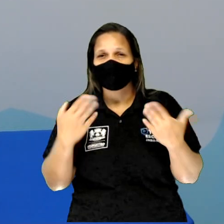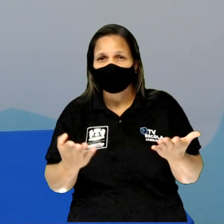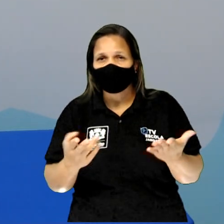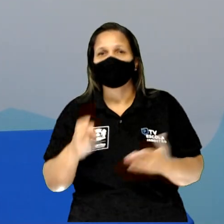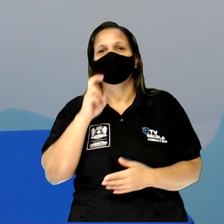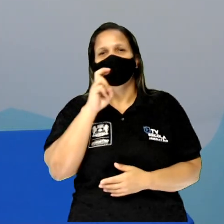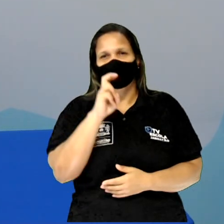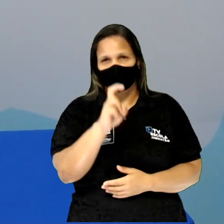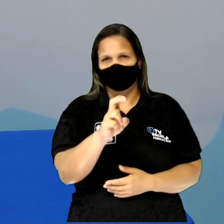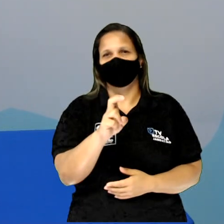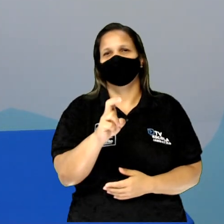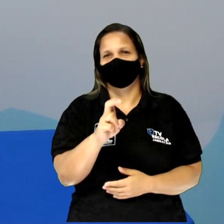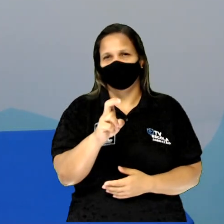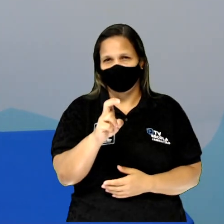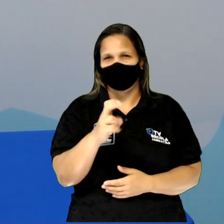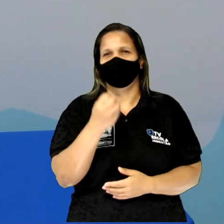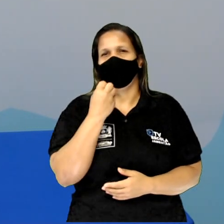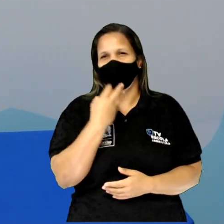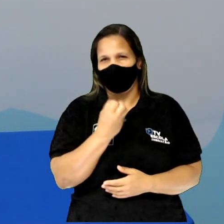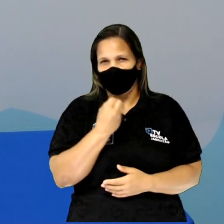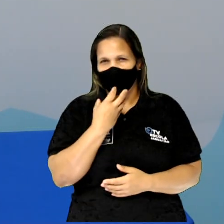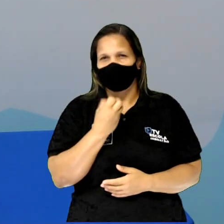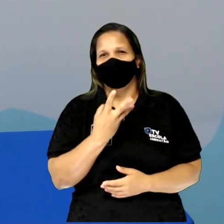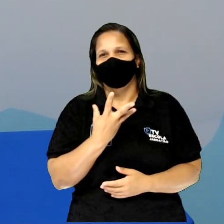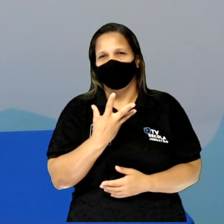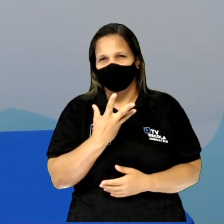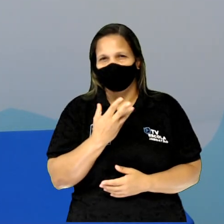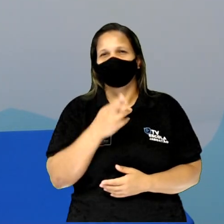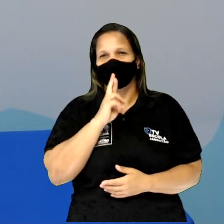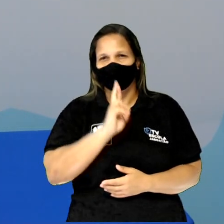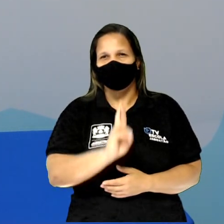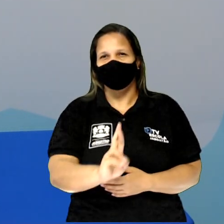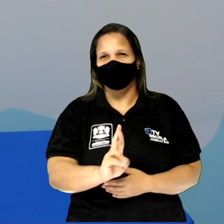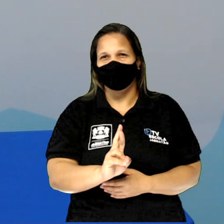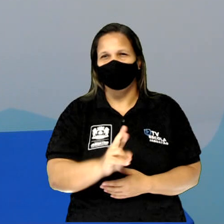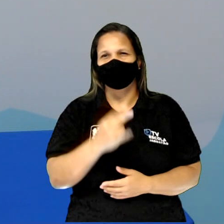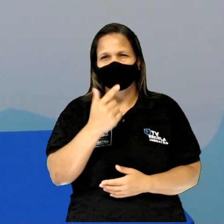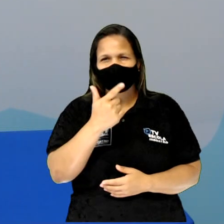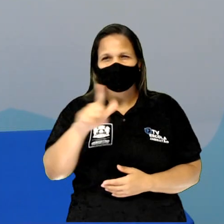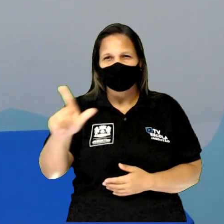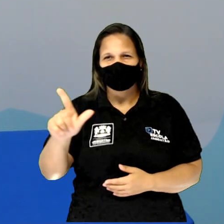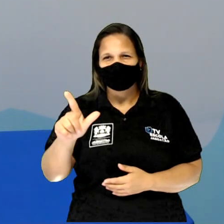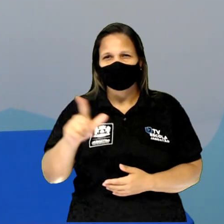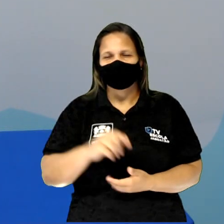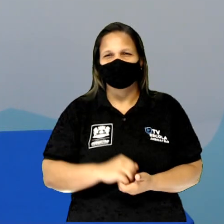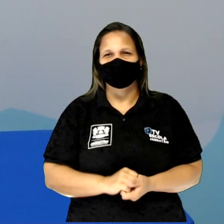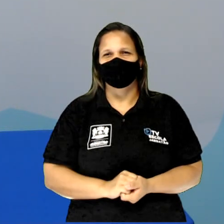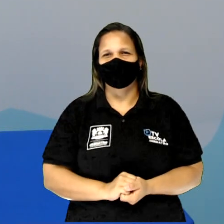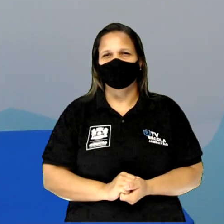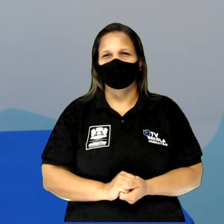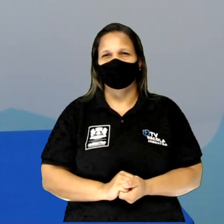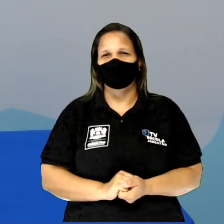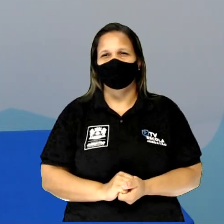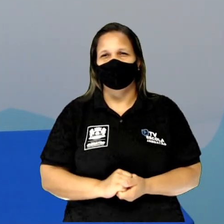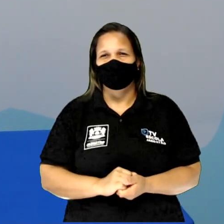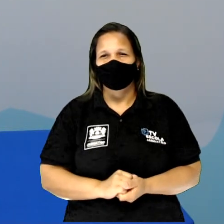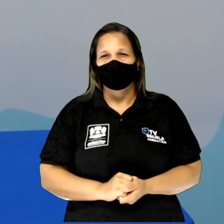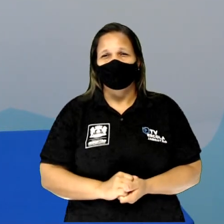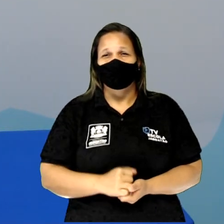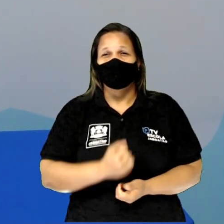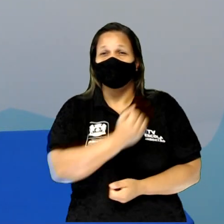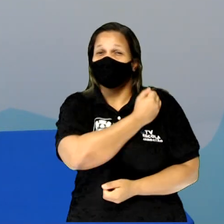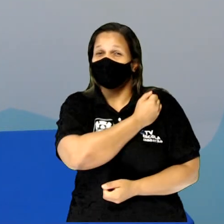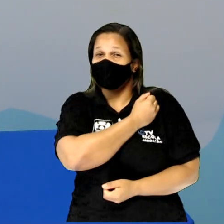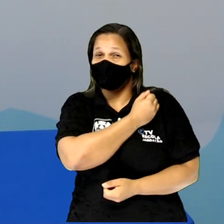5 muito bem esse é o nosso resultado vamos para mais uma Será que agora aqui vai sair o numeral